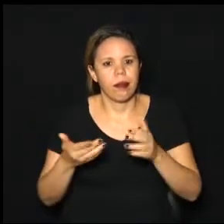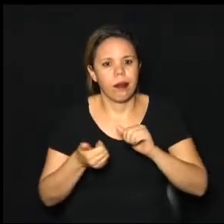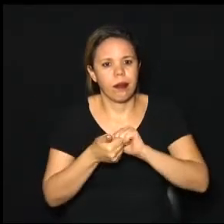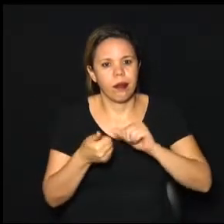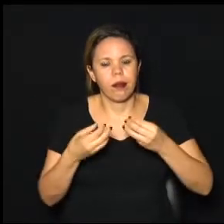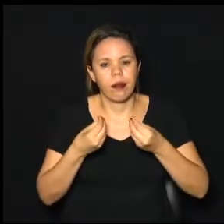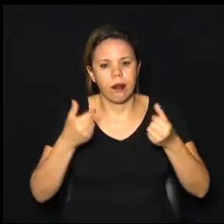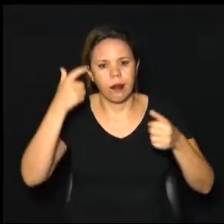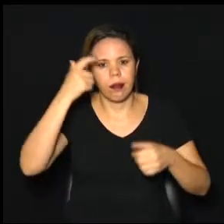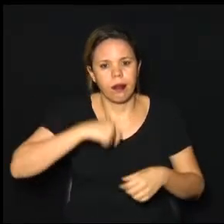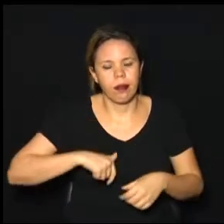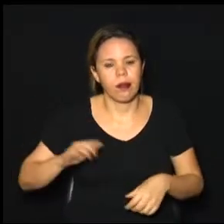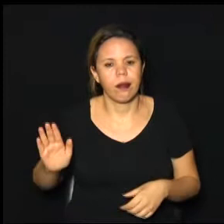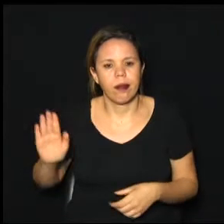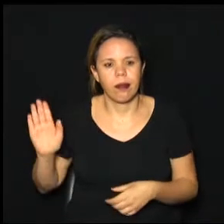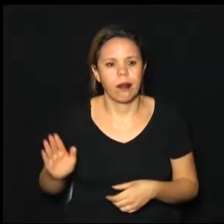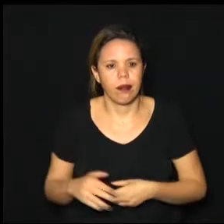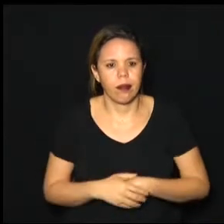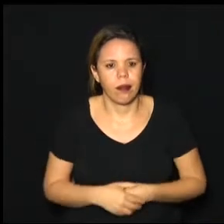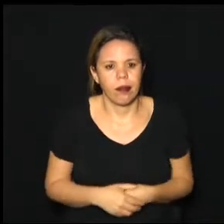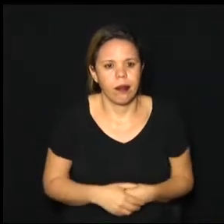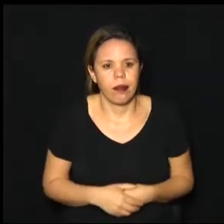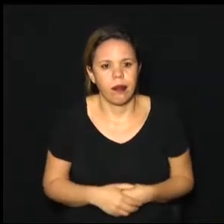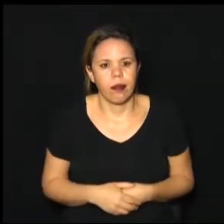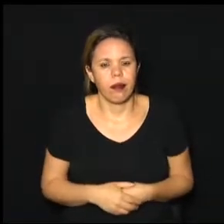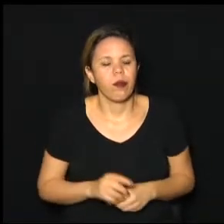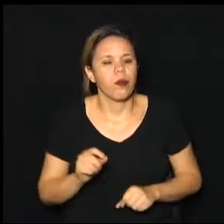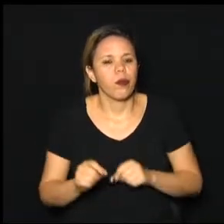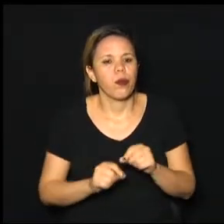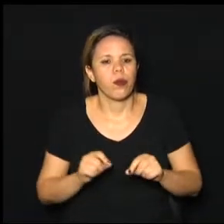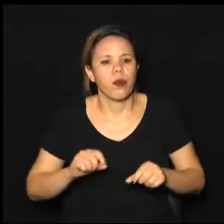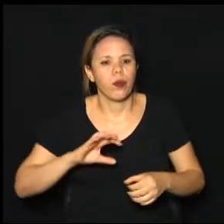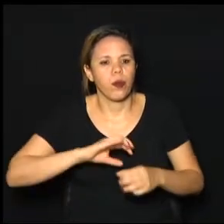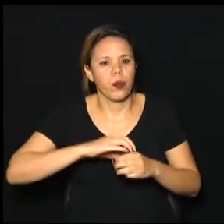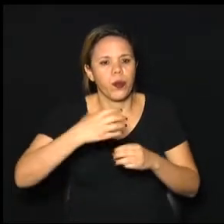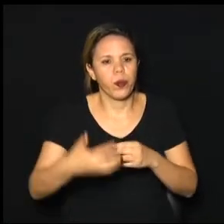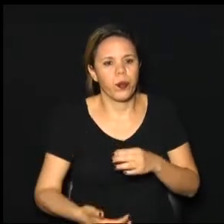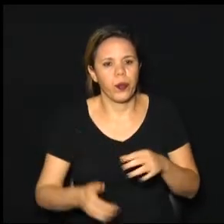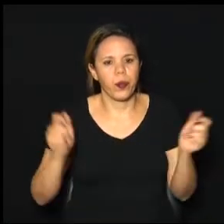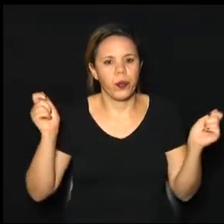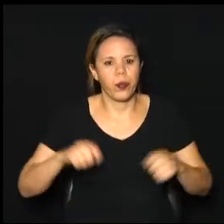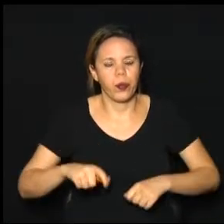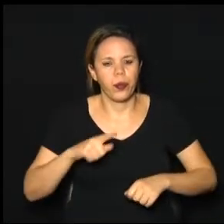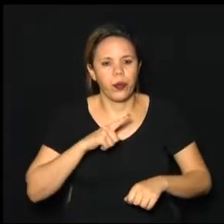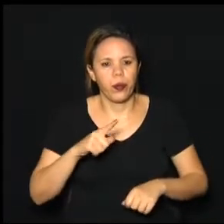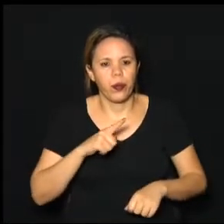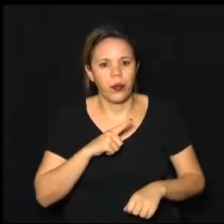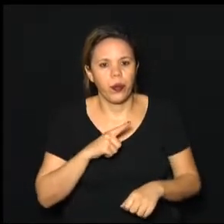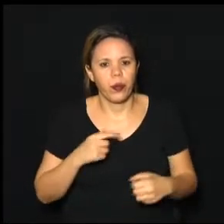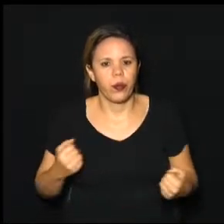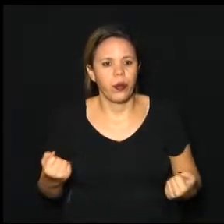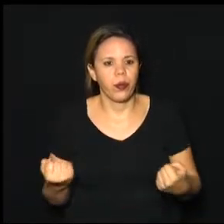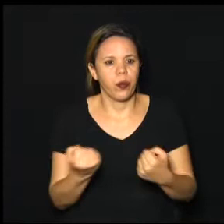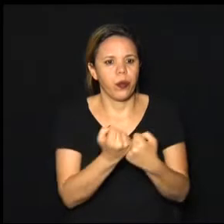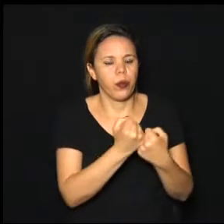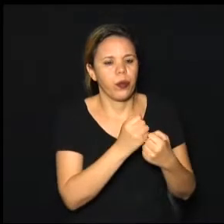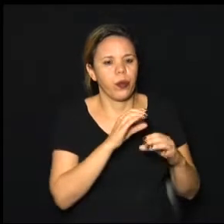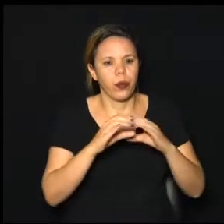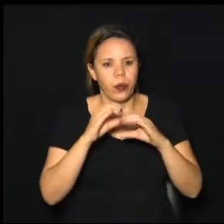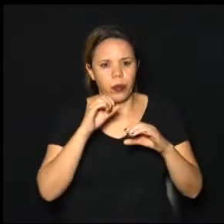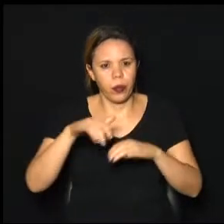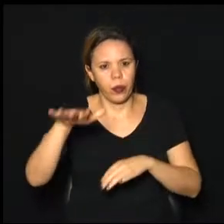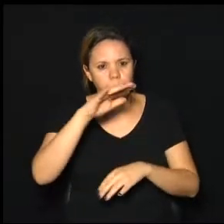qualidades pessoais dos pré-candidatos e os seguintes atos que poderão ter cobertura dos meios de